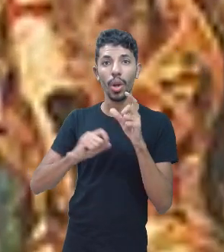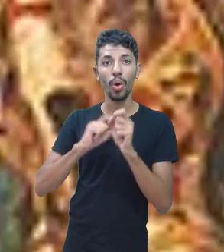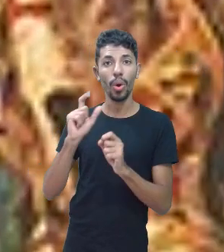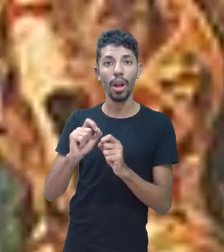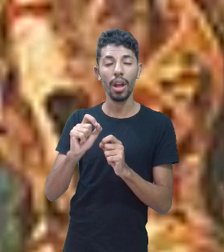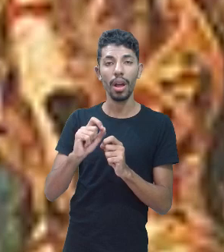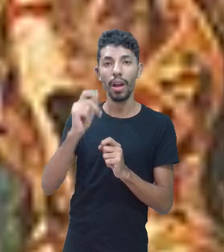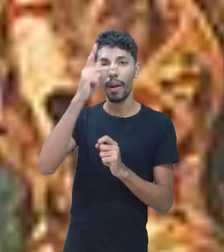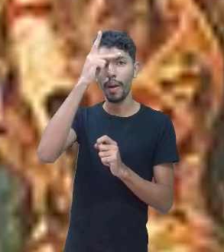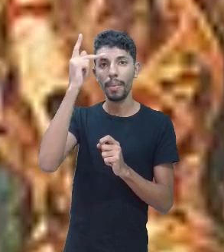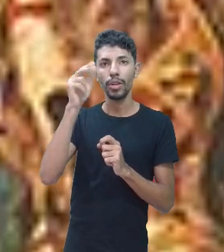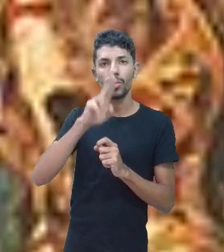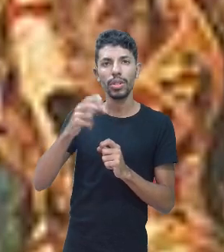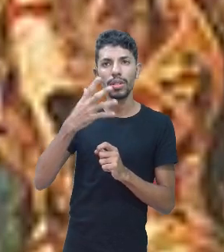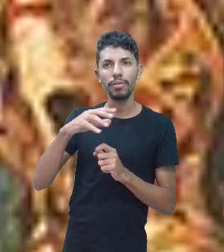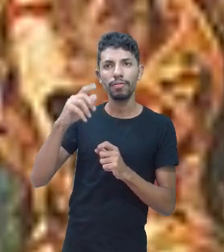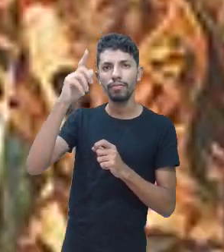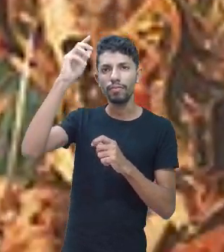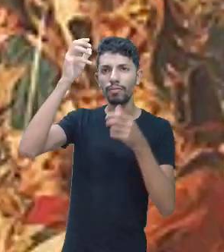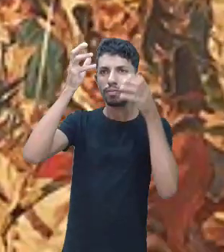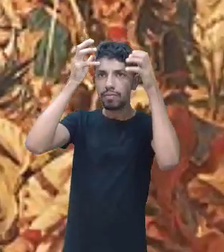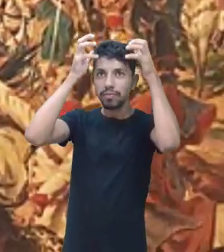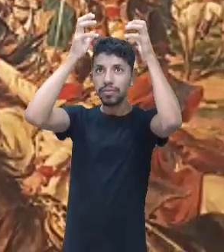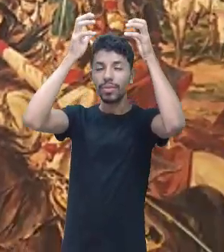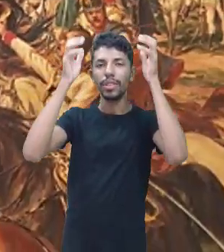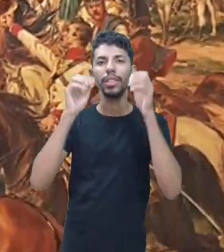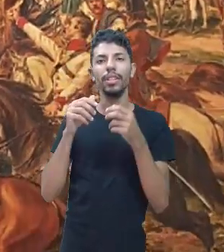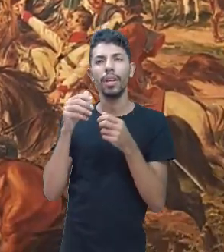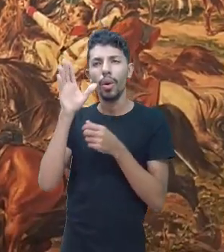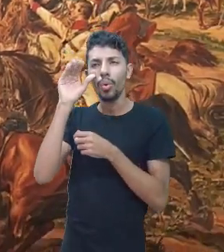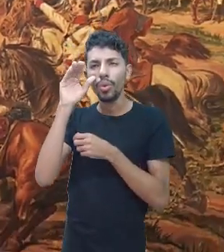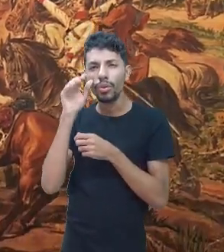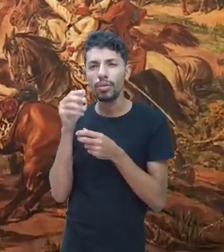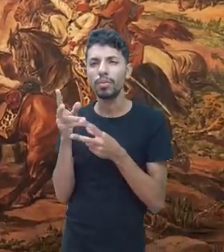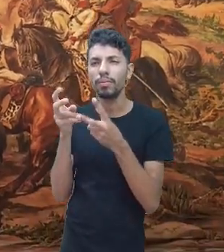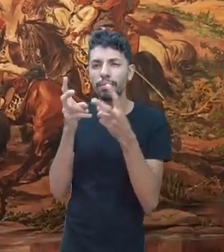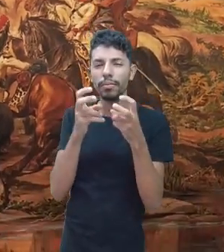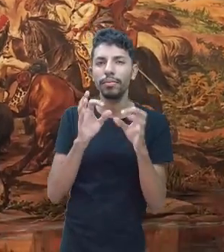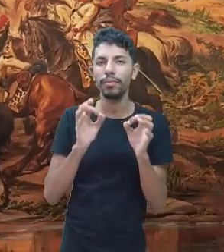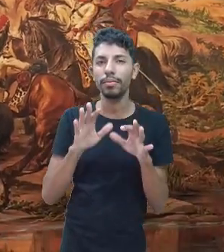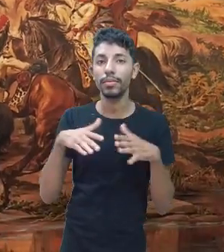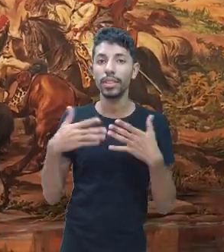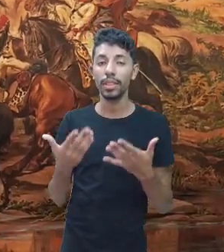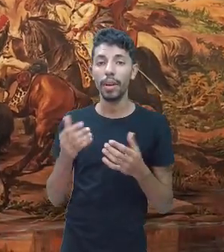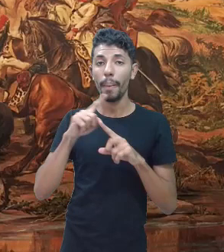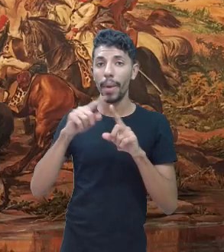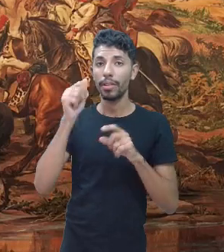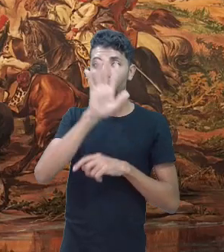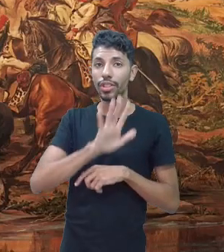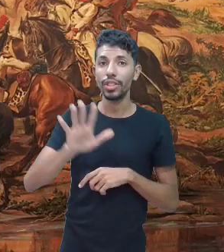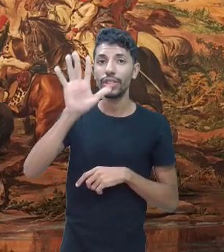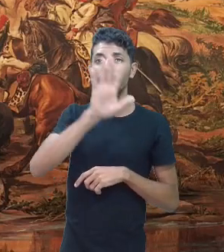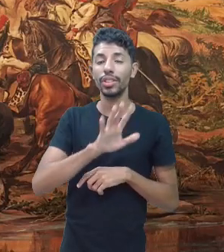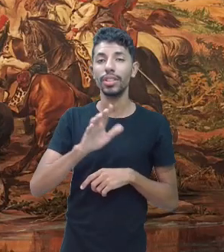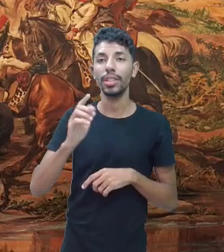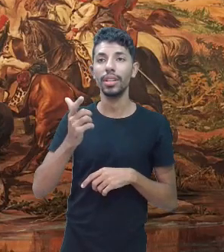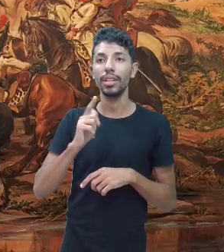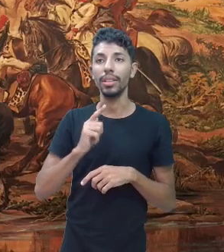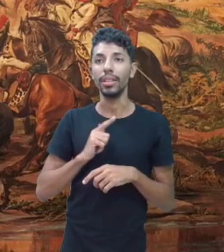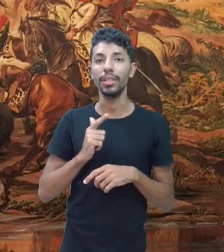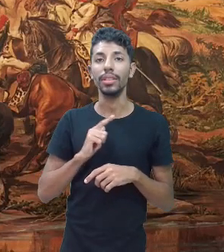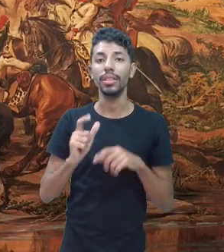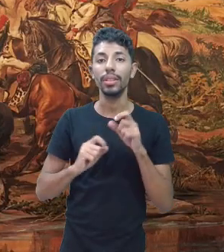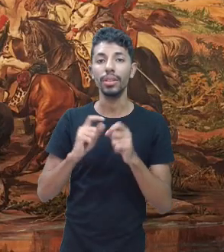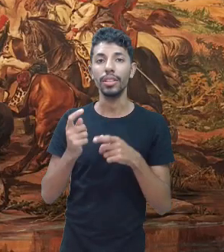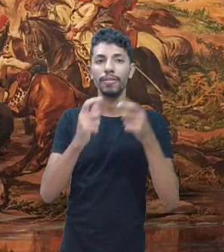muito curioso o que está acontecendo, é uma curiosidade da obra. Mas, de modo geral, a gente tem tanto na obra do Mourão, que a gente viu há pouco, quanto na